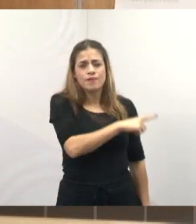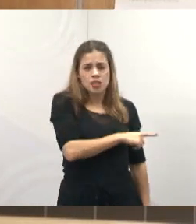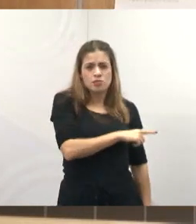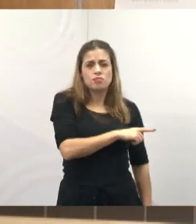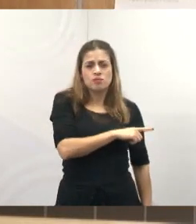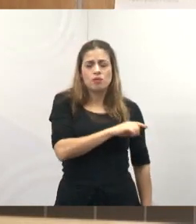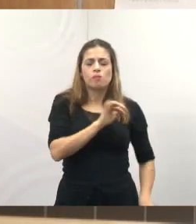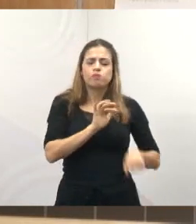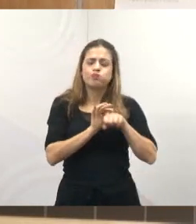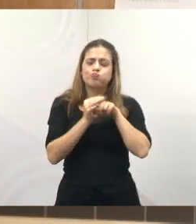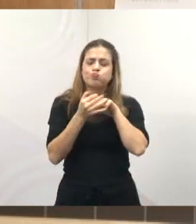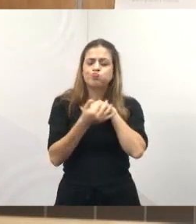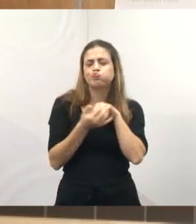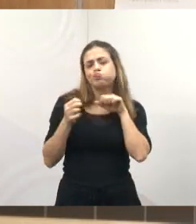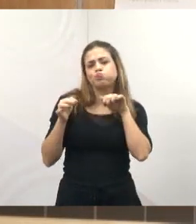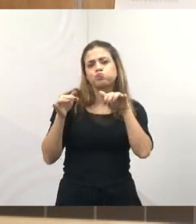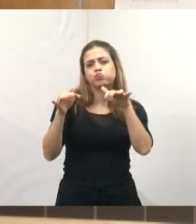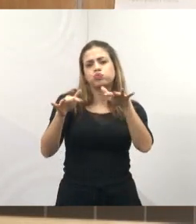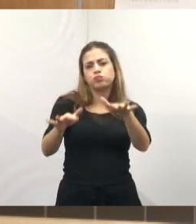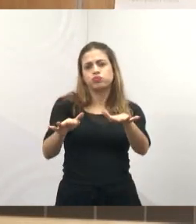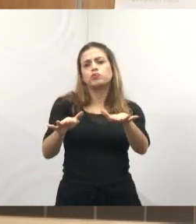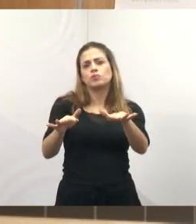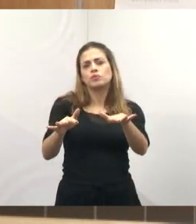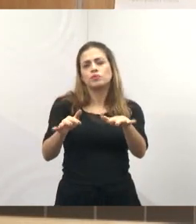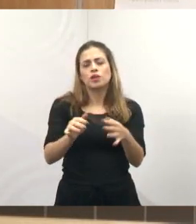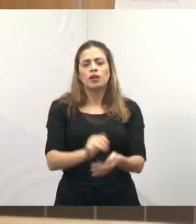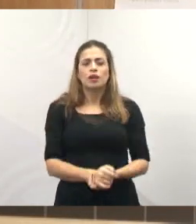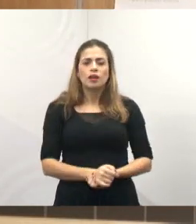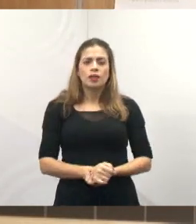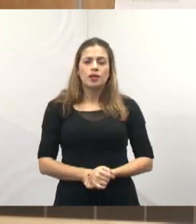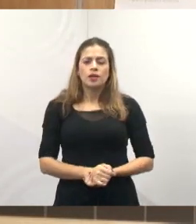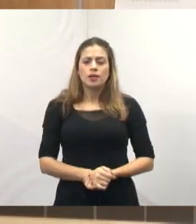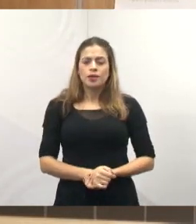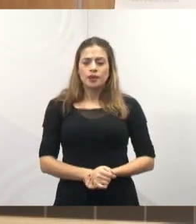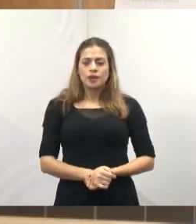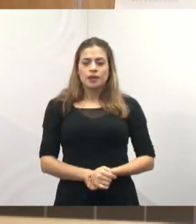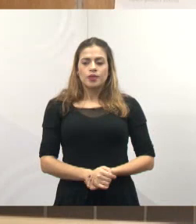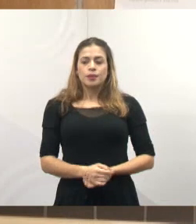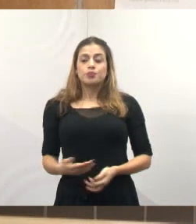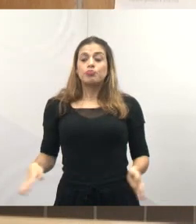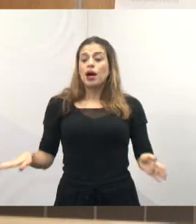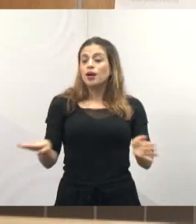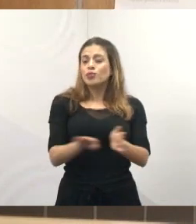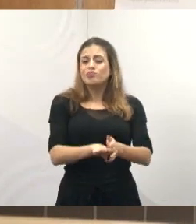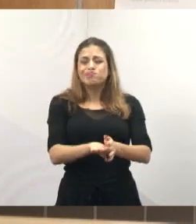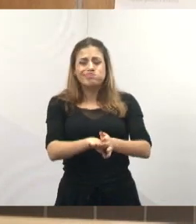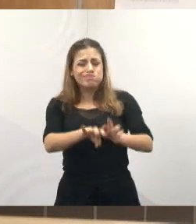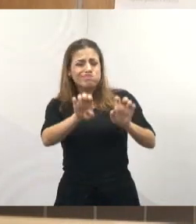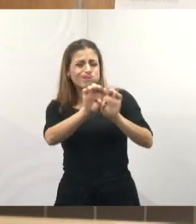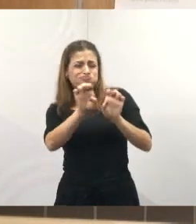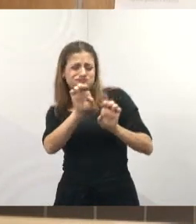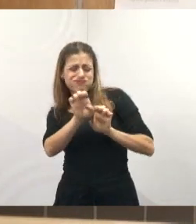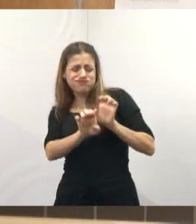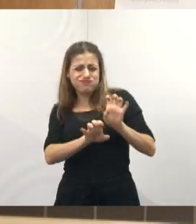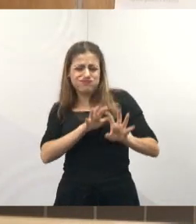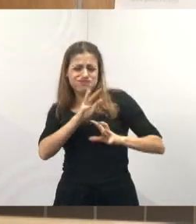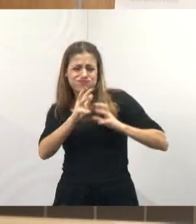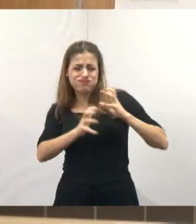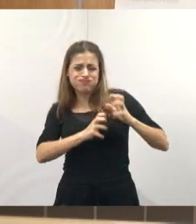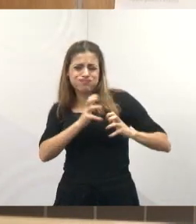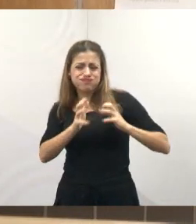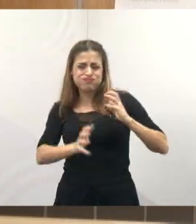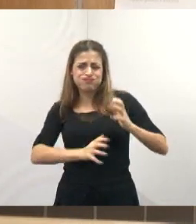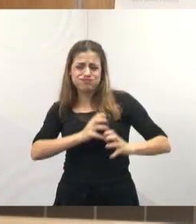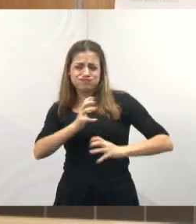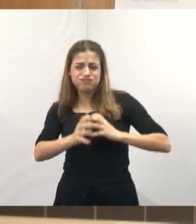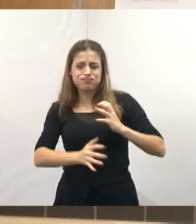a pandemia, o Covid-19. Chegou e desestruturou todas as cidades, não